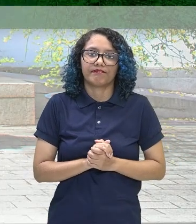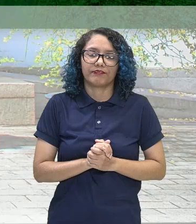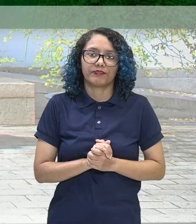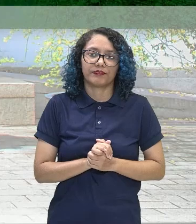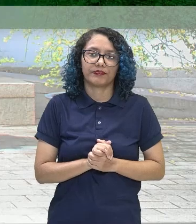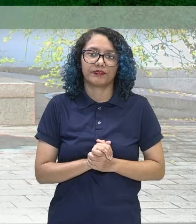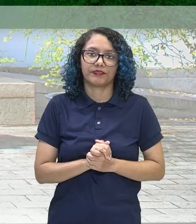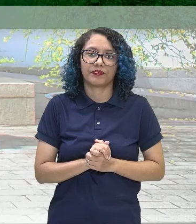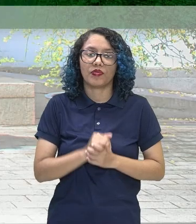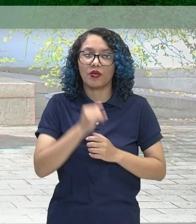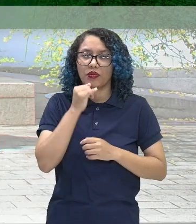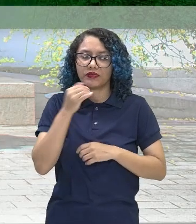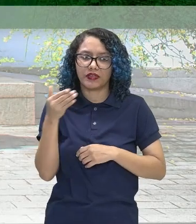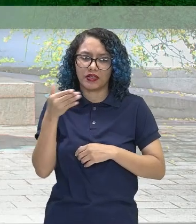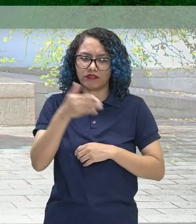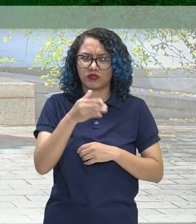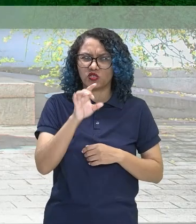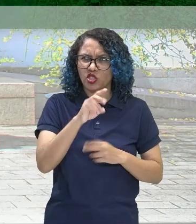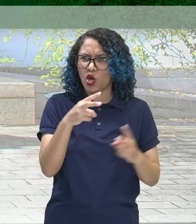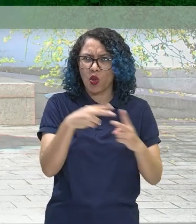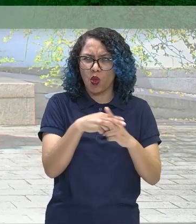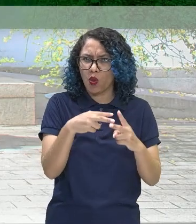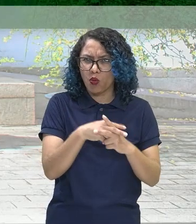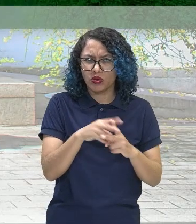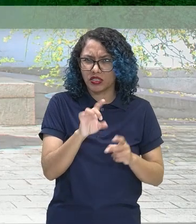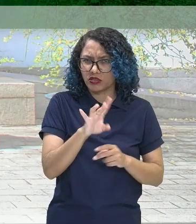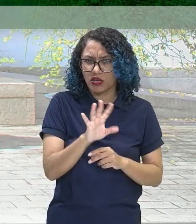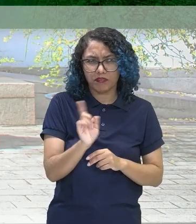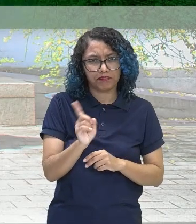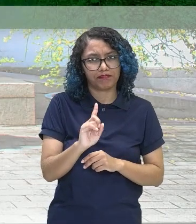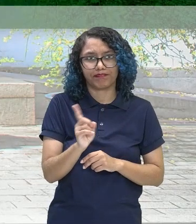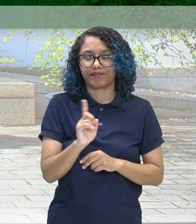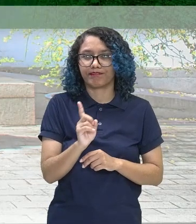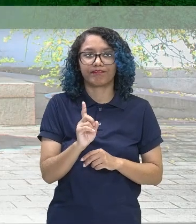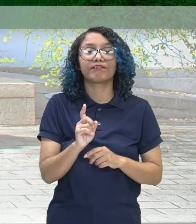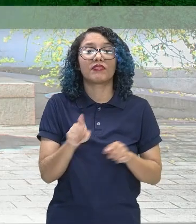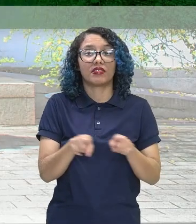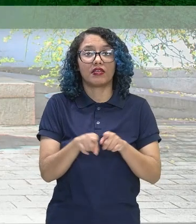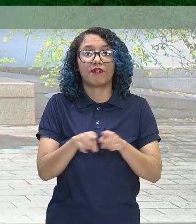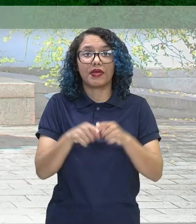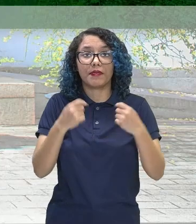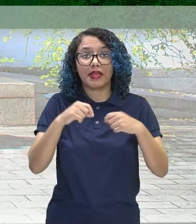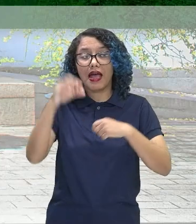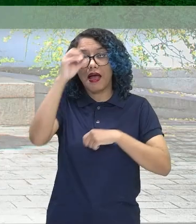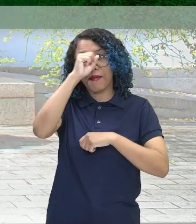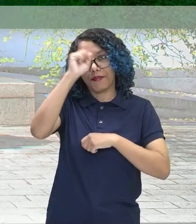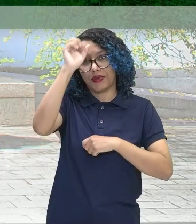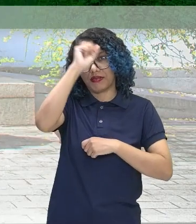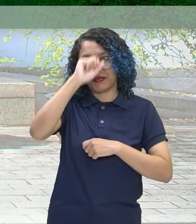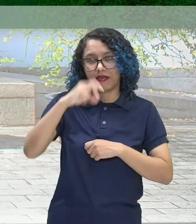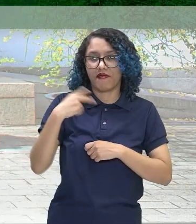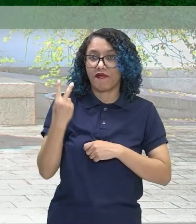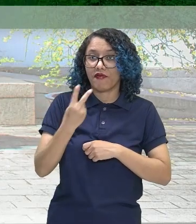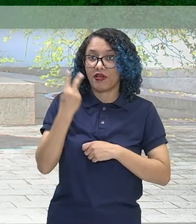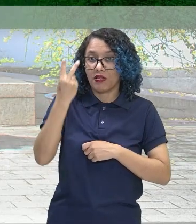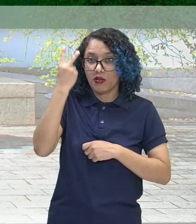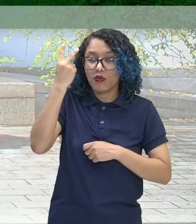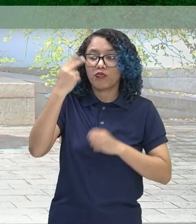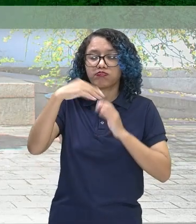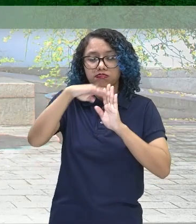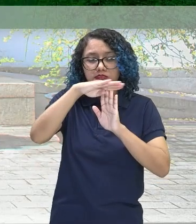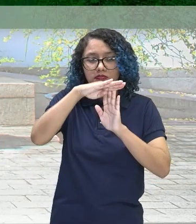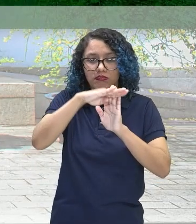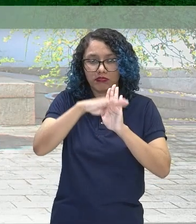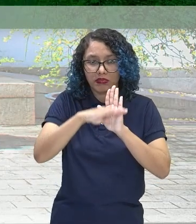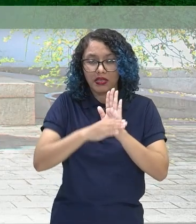lá lutar por lutar. Eles vão aprender os valores e os princípios, de acordo